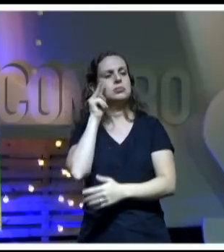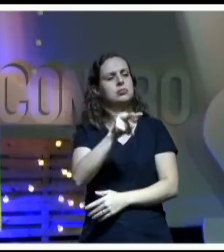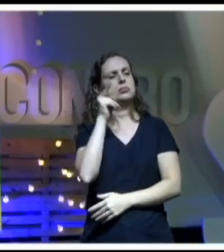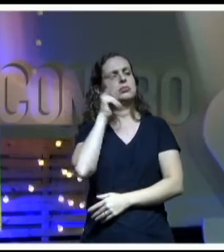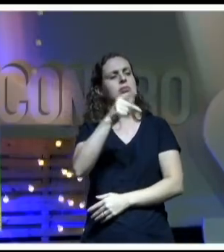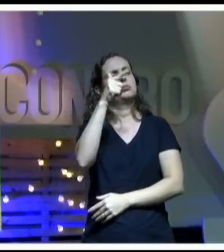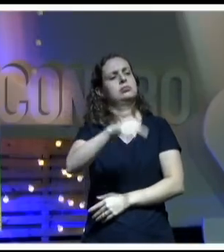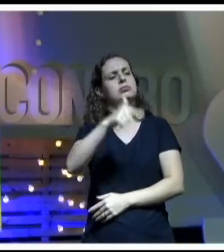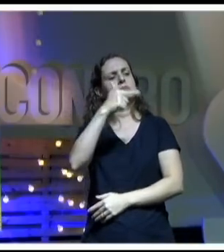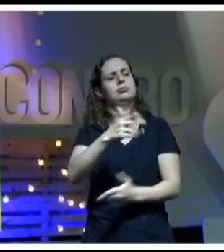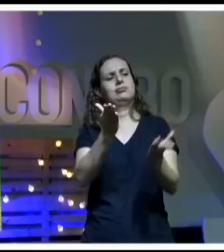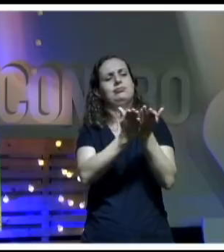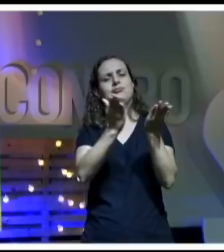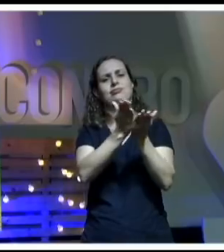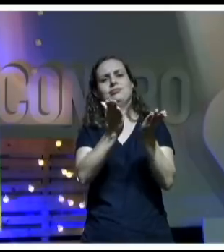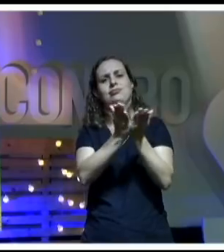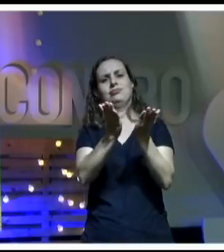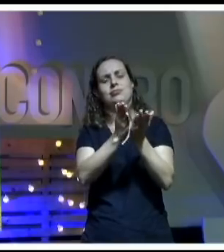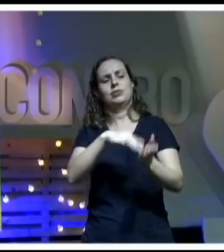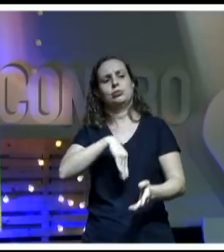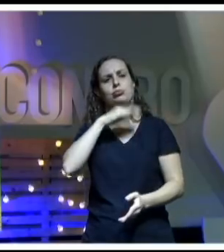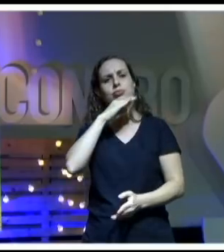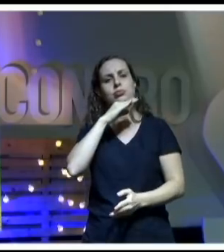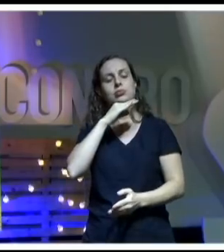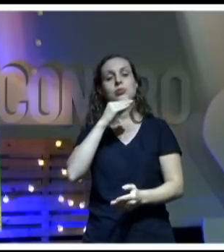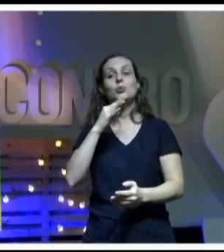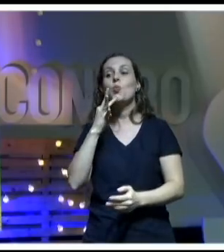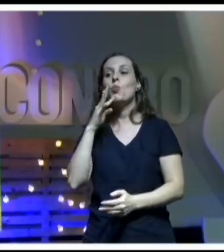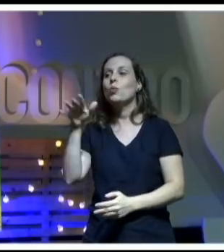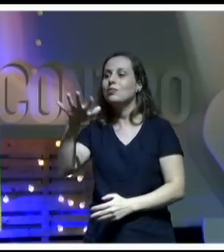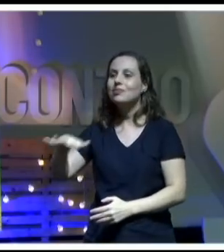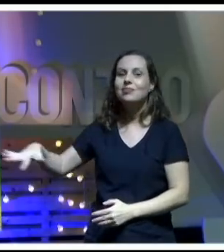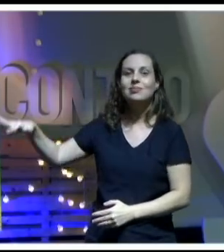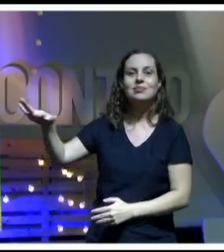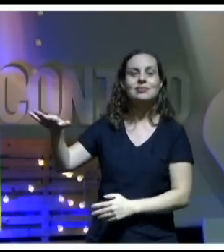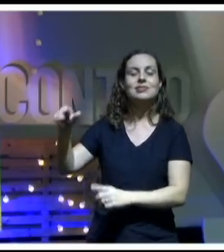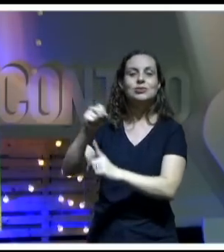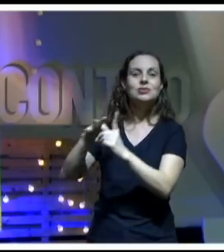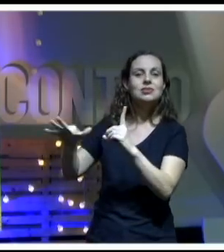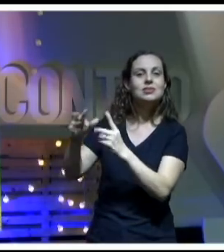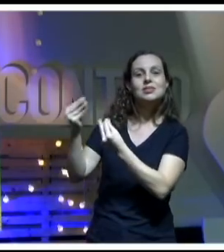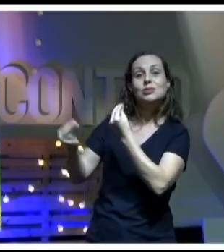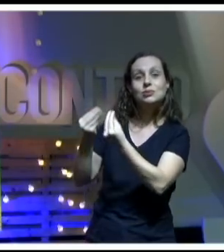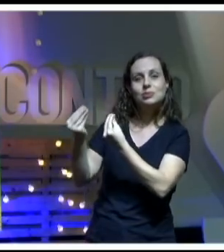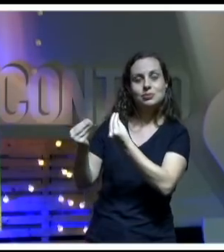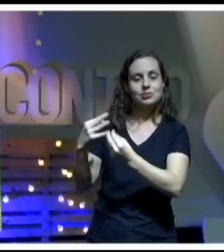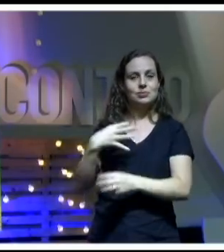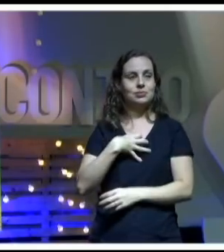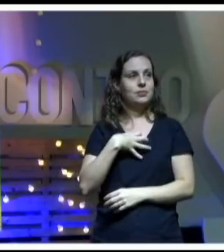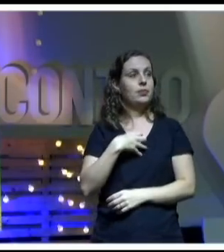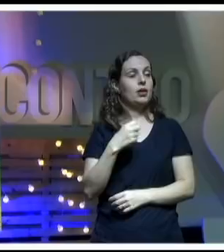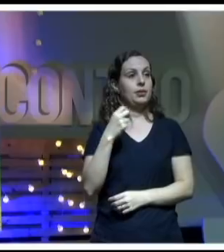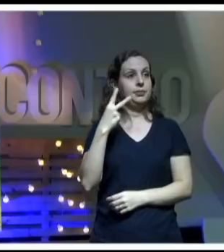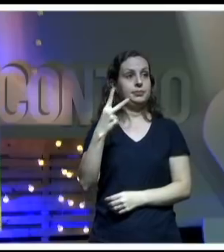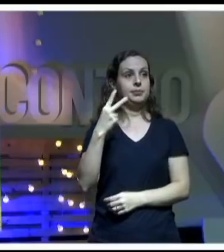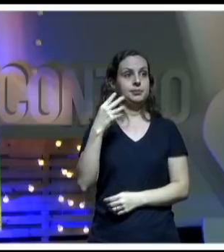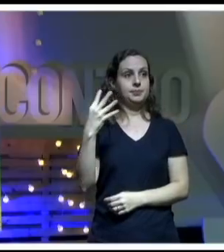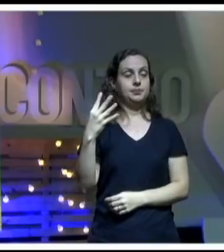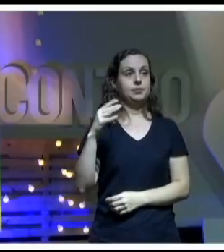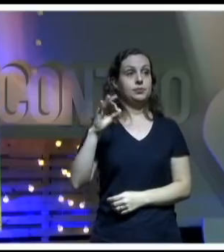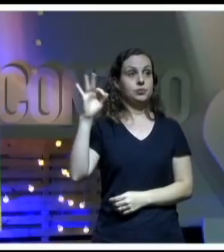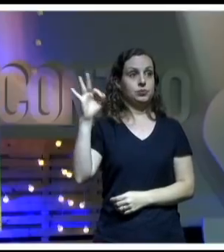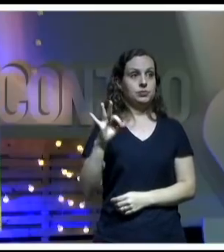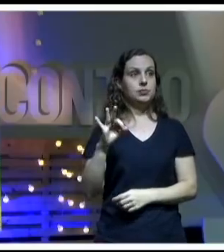eu não entendi o que o cliente pensa e sabe que onde descrente vai 24% os pastores estão as cidades